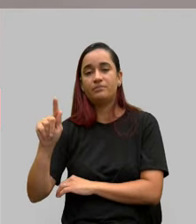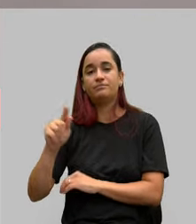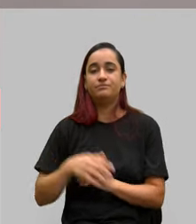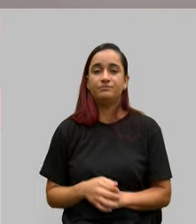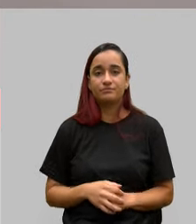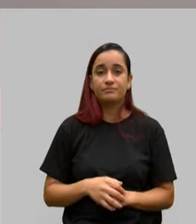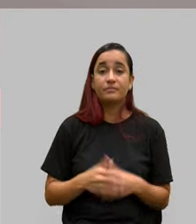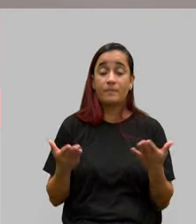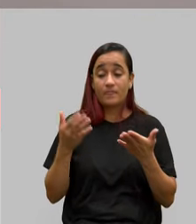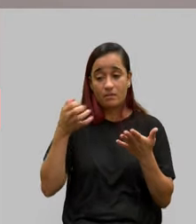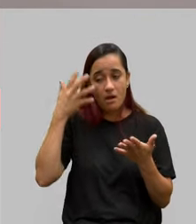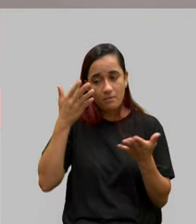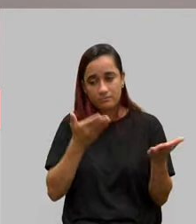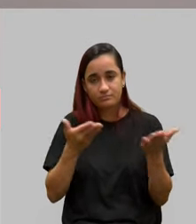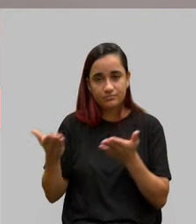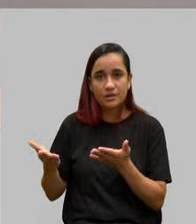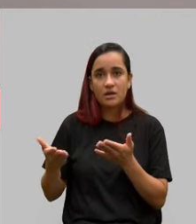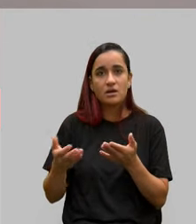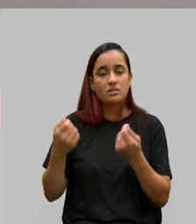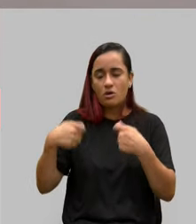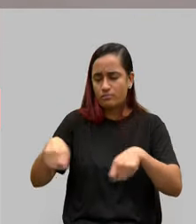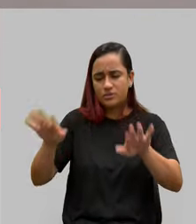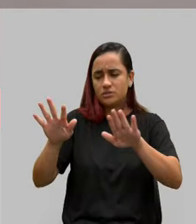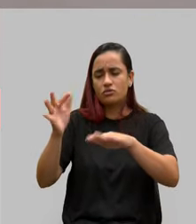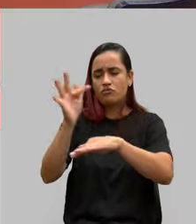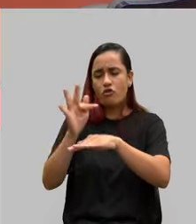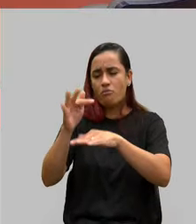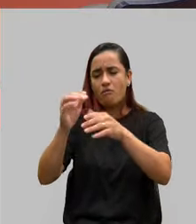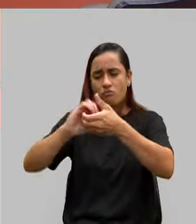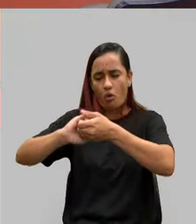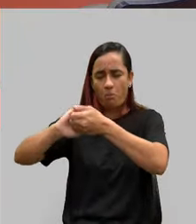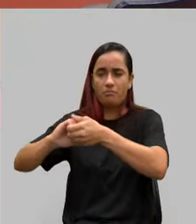dispensada formalidade da saudações